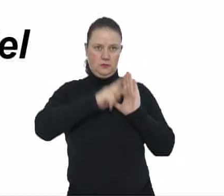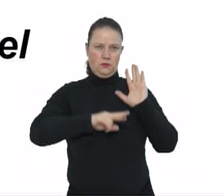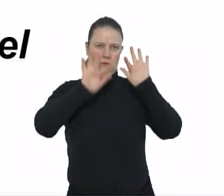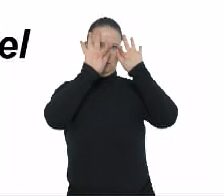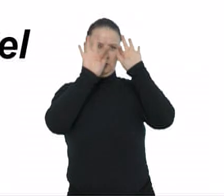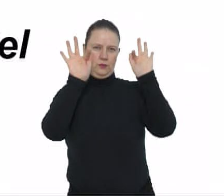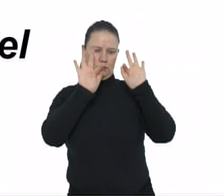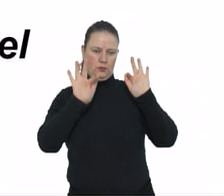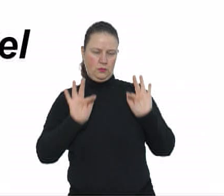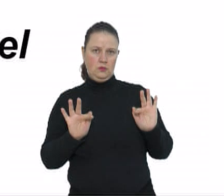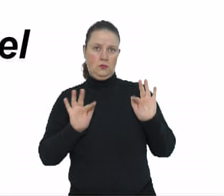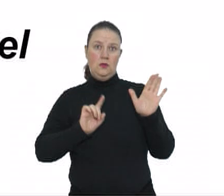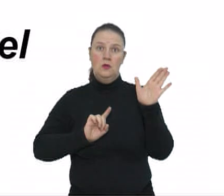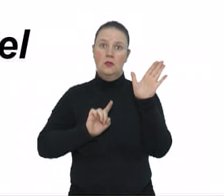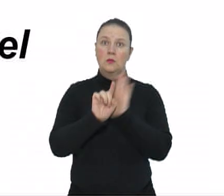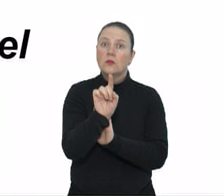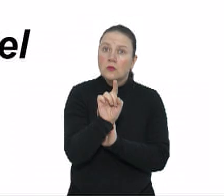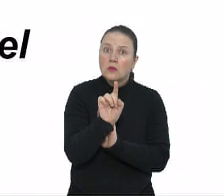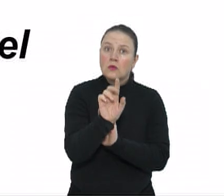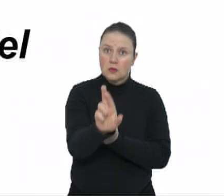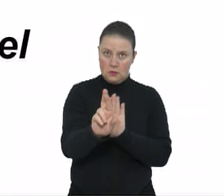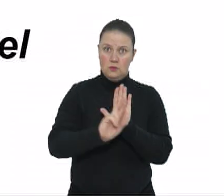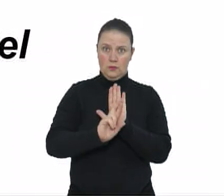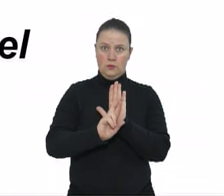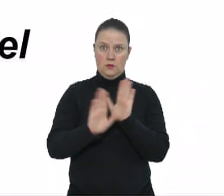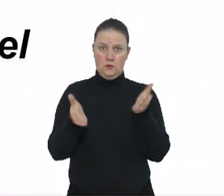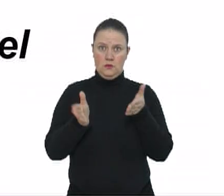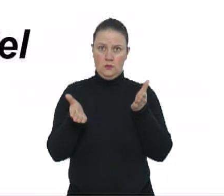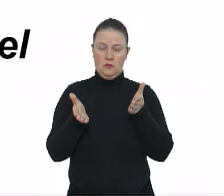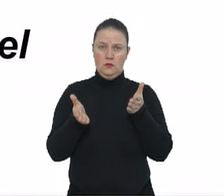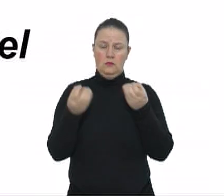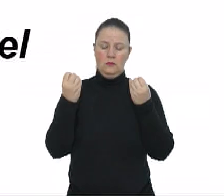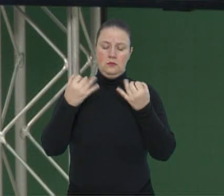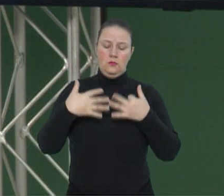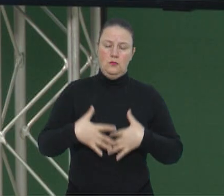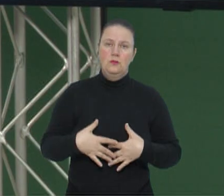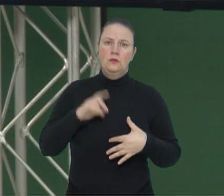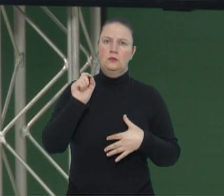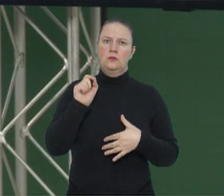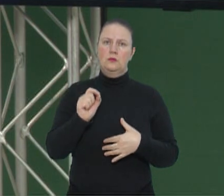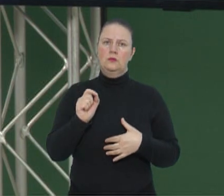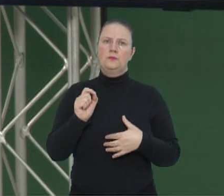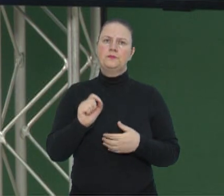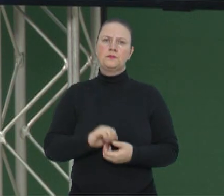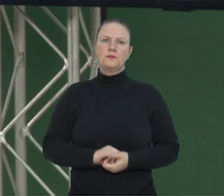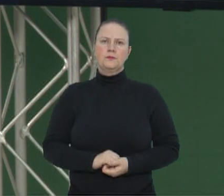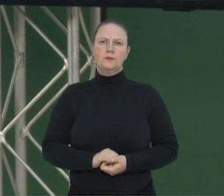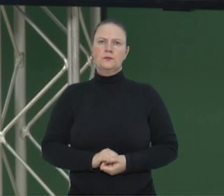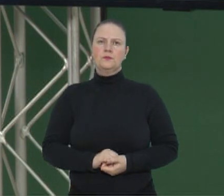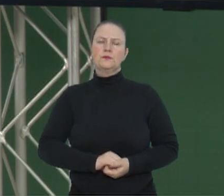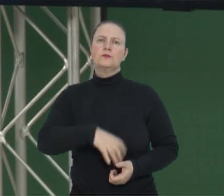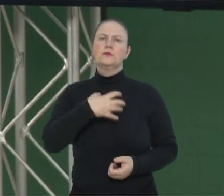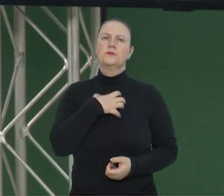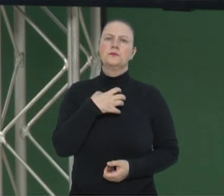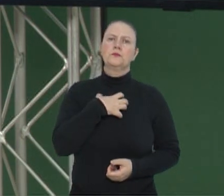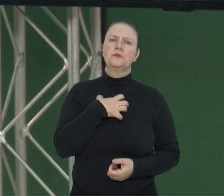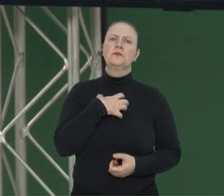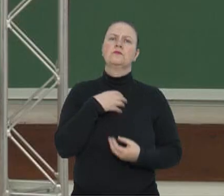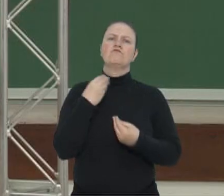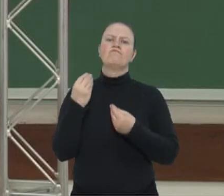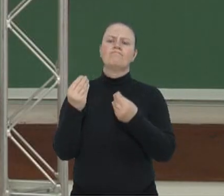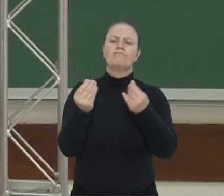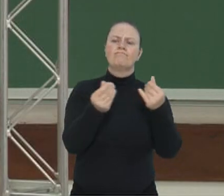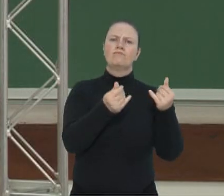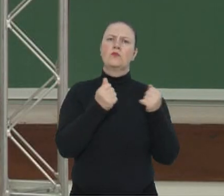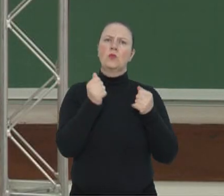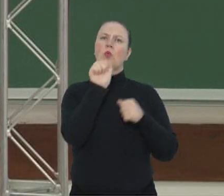responde a la pergunta. Mais uma vez aqui, trabalhando, tá? Com o sentido subjetivo, o